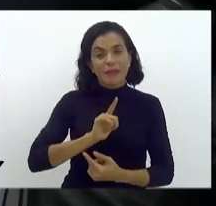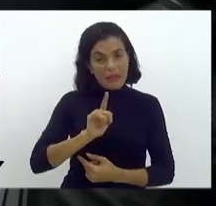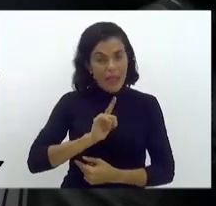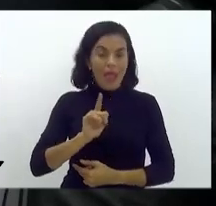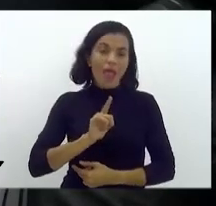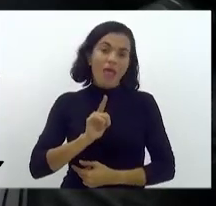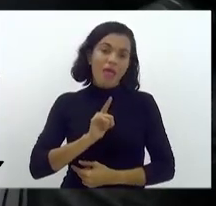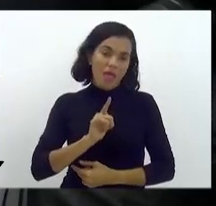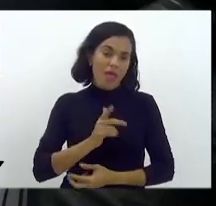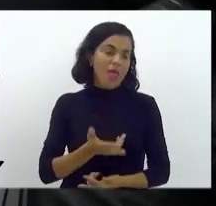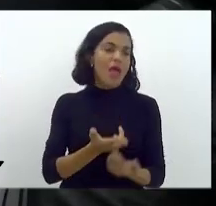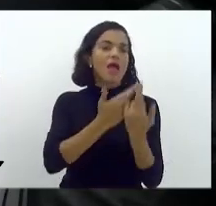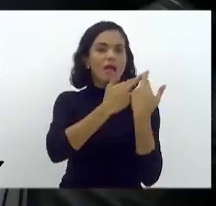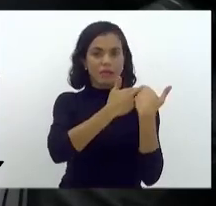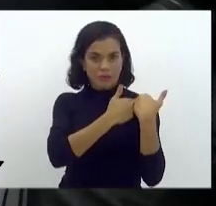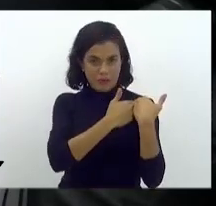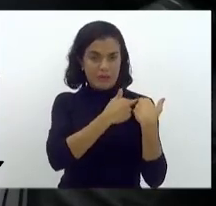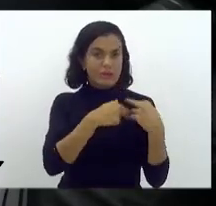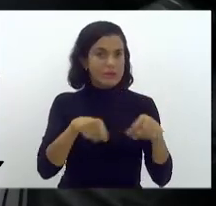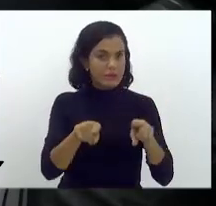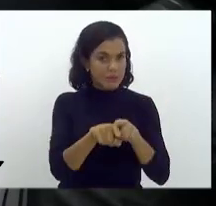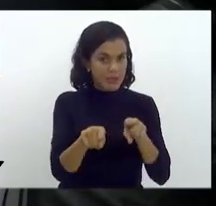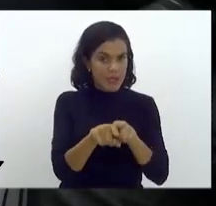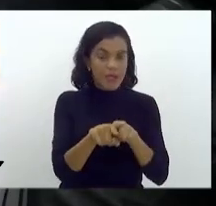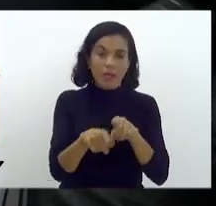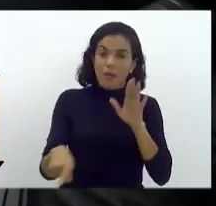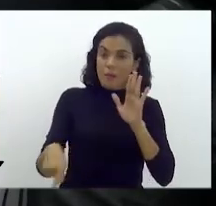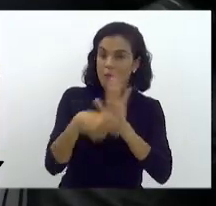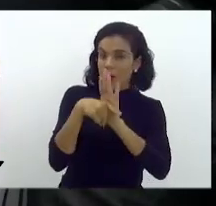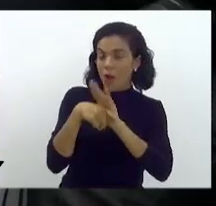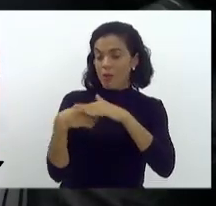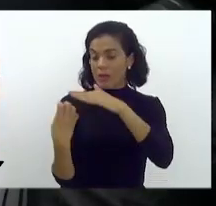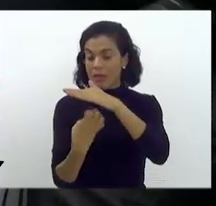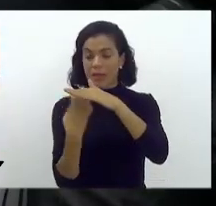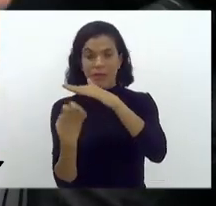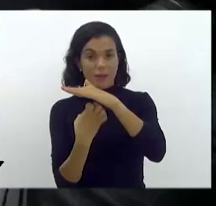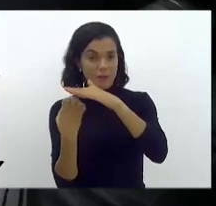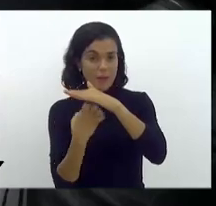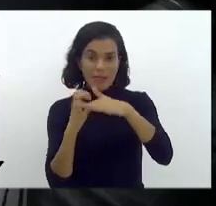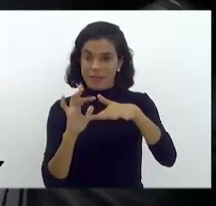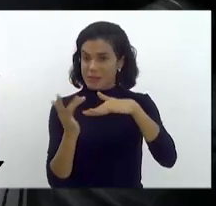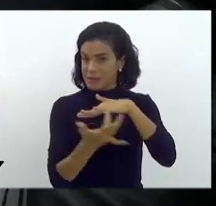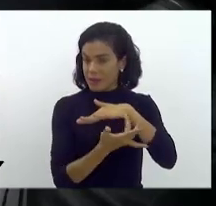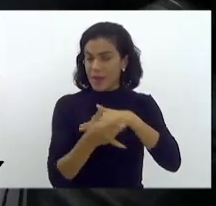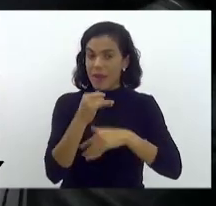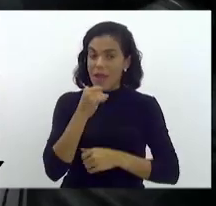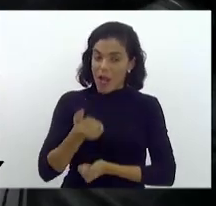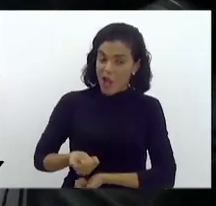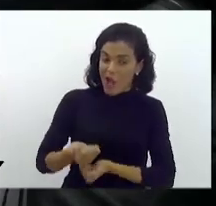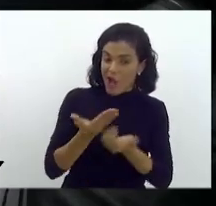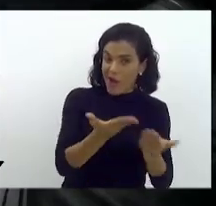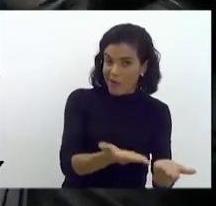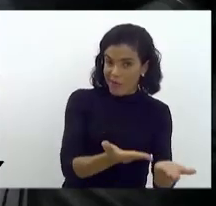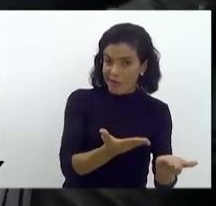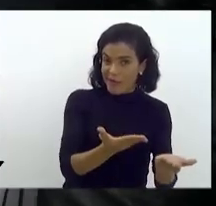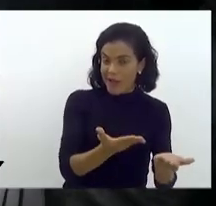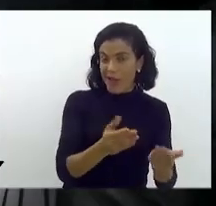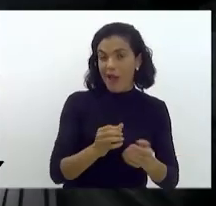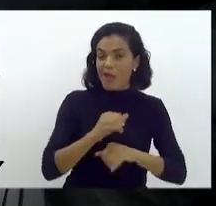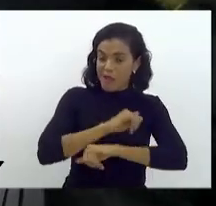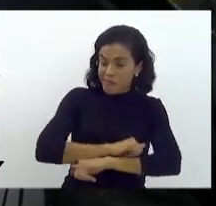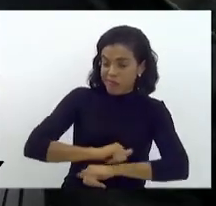um grau de responsabilidade também muito grande dos provedores porque se eles podem ofertar ou